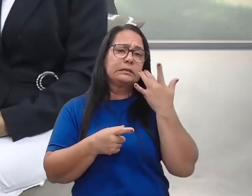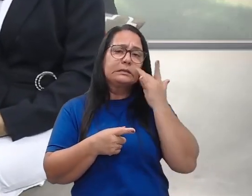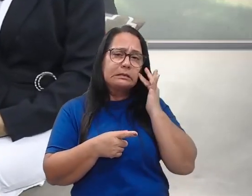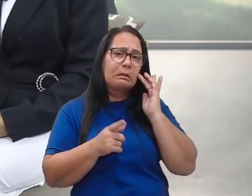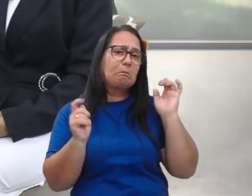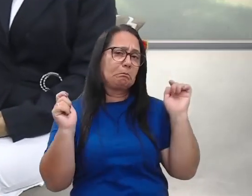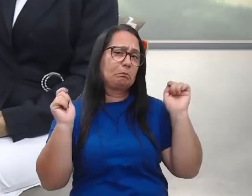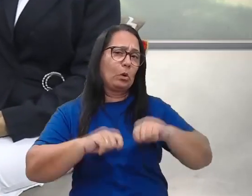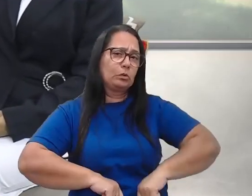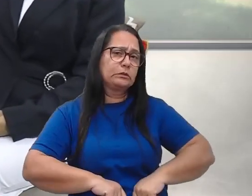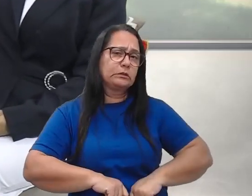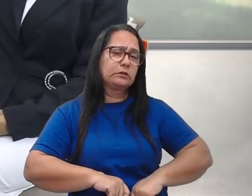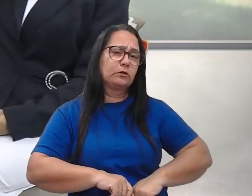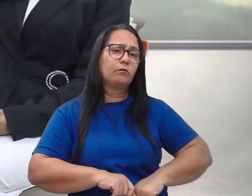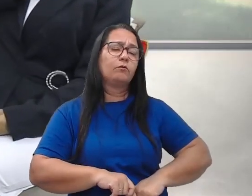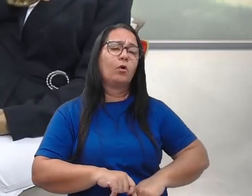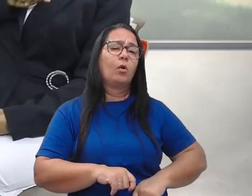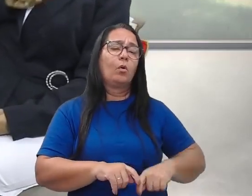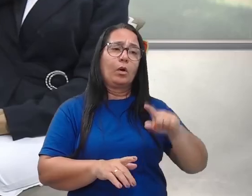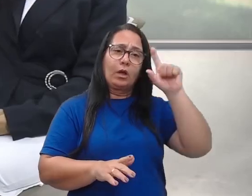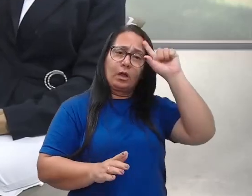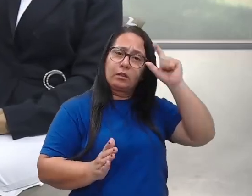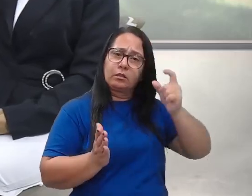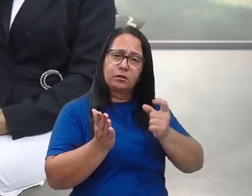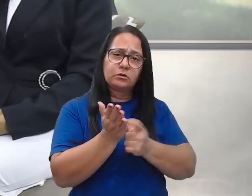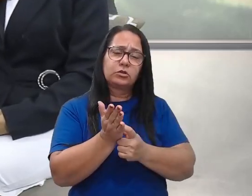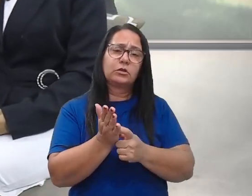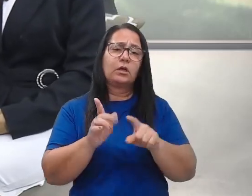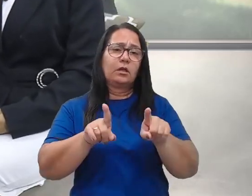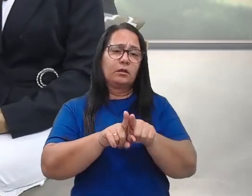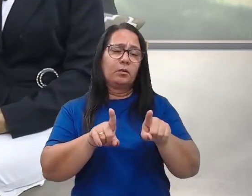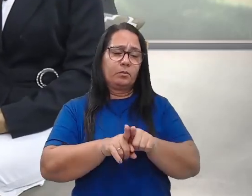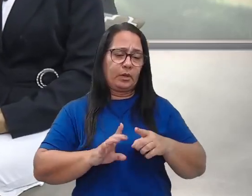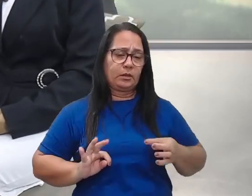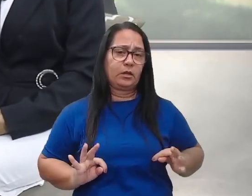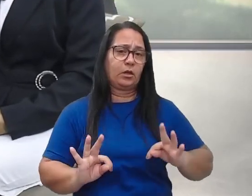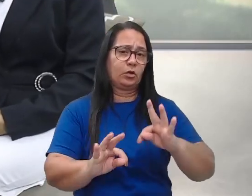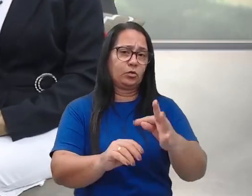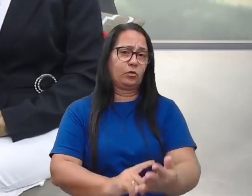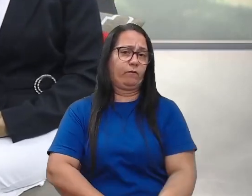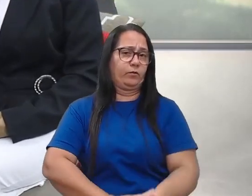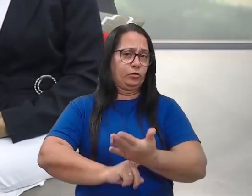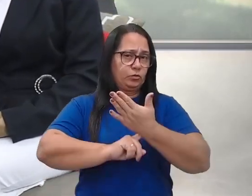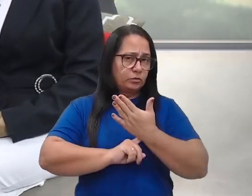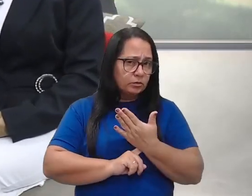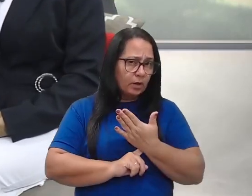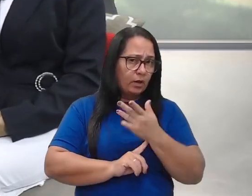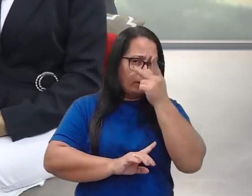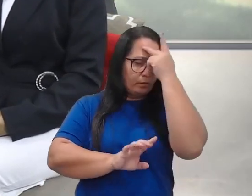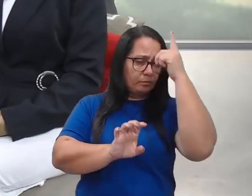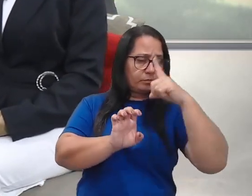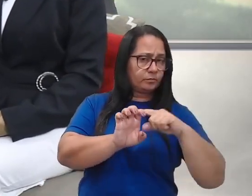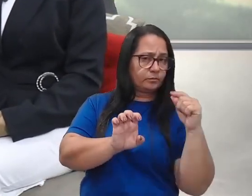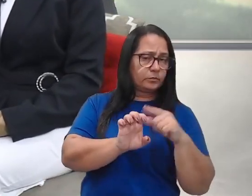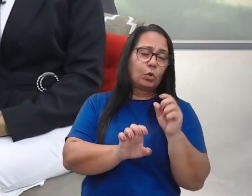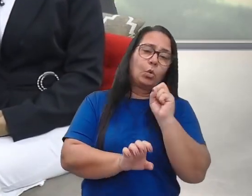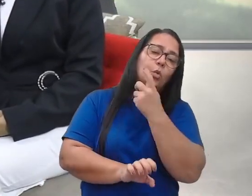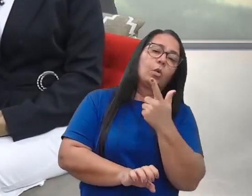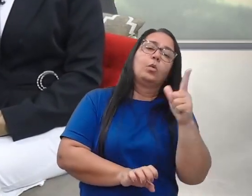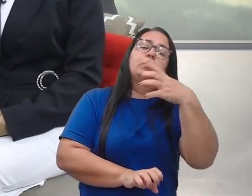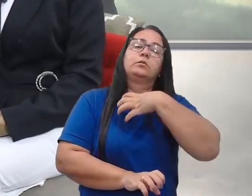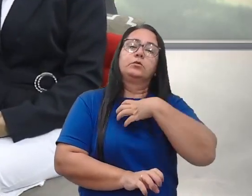e a tecnologia está aqui para nos auxiliar e vai auxiliar esse empreendedor, ou de alguma forma isso pode